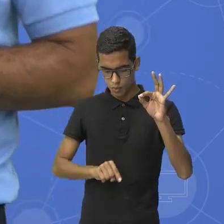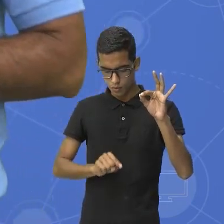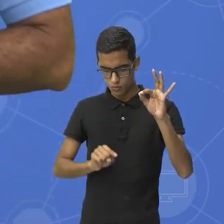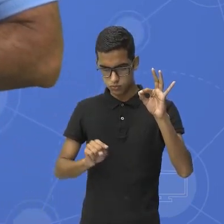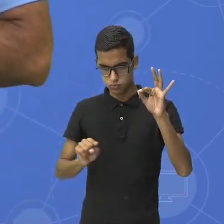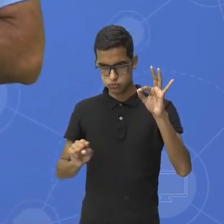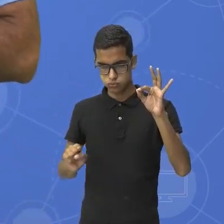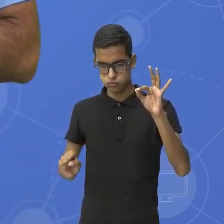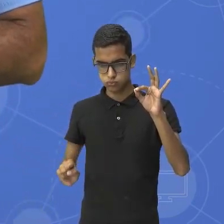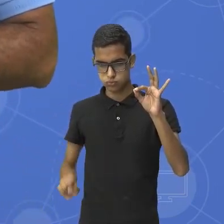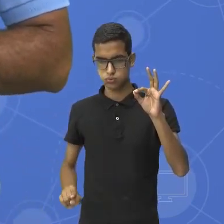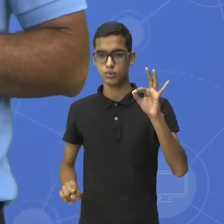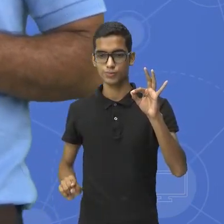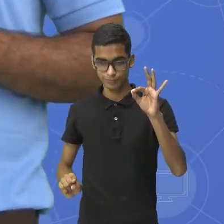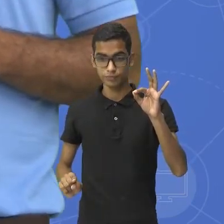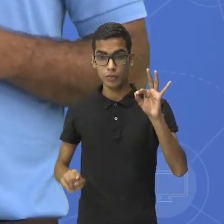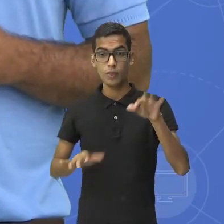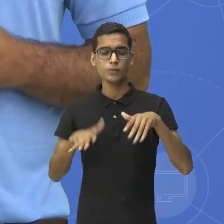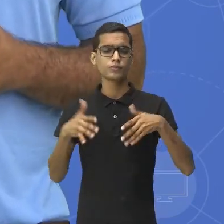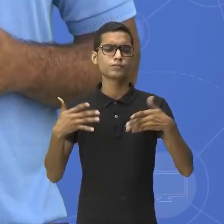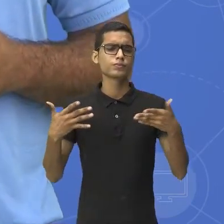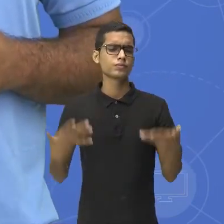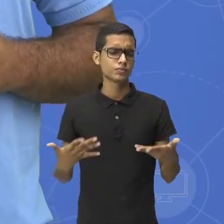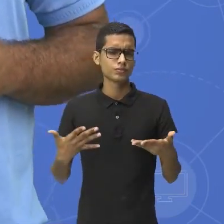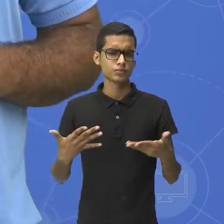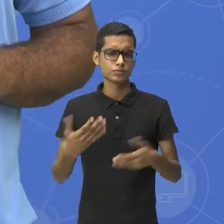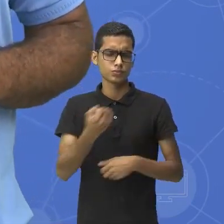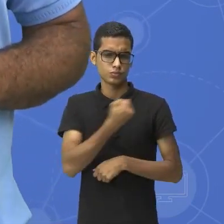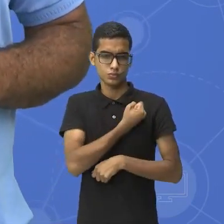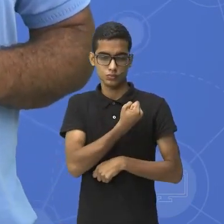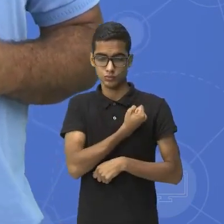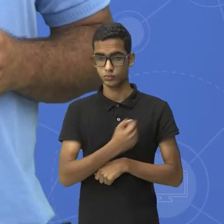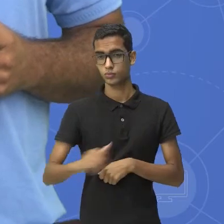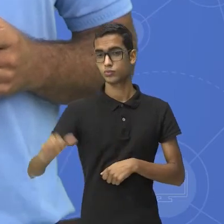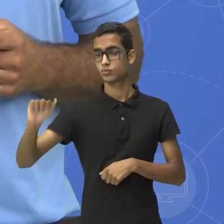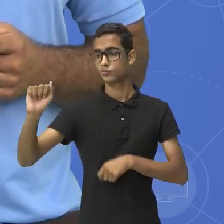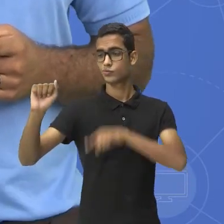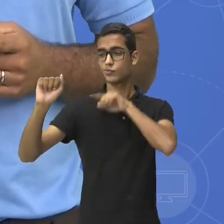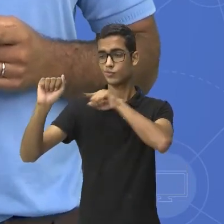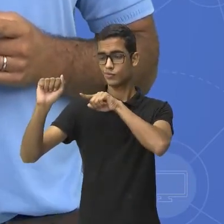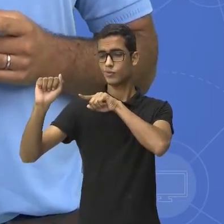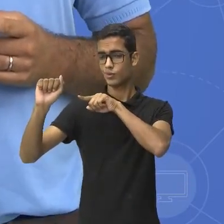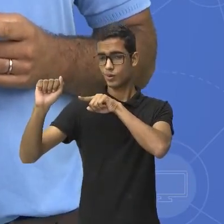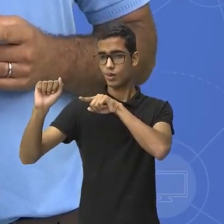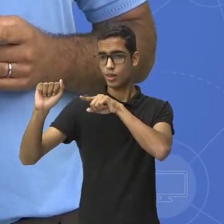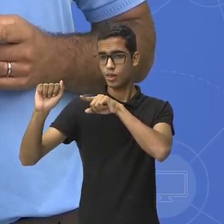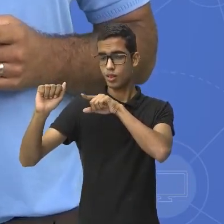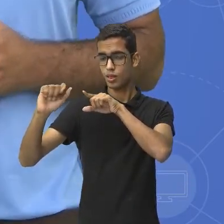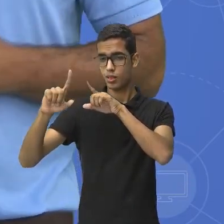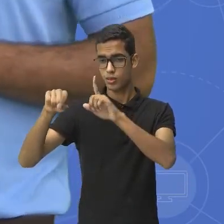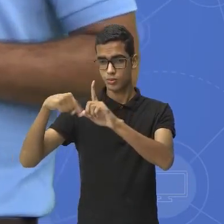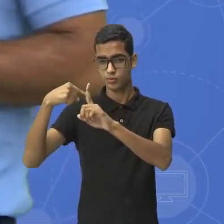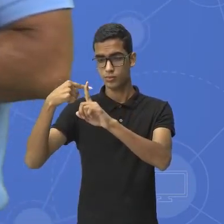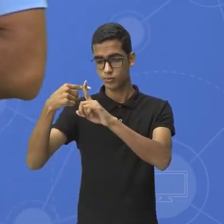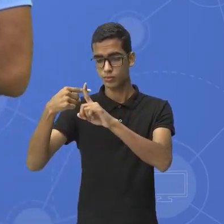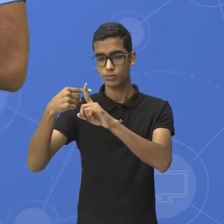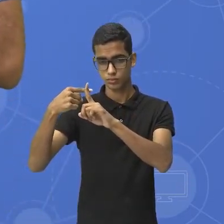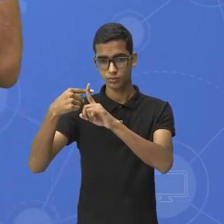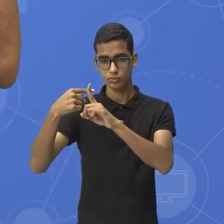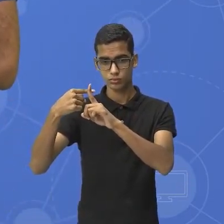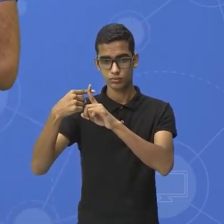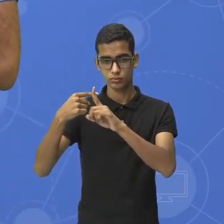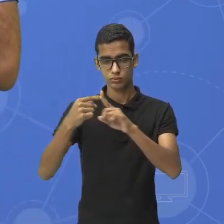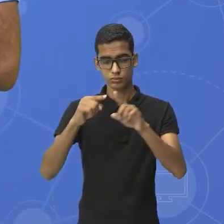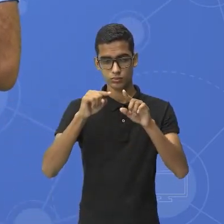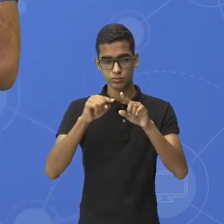tá? E quando o coeficiente A for positivo, parábola voltada para cima, que é esse primeiro